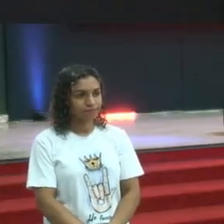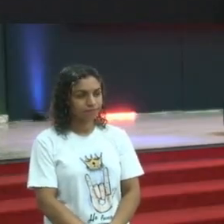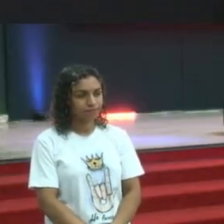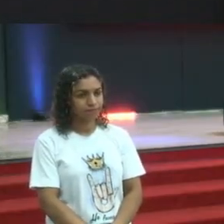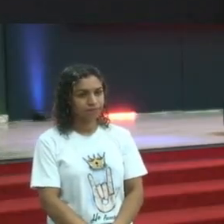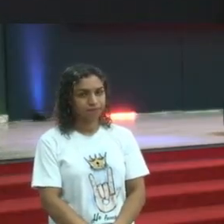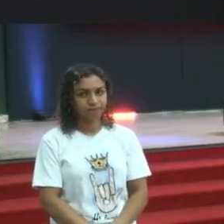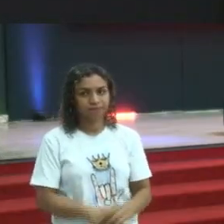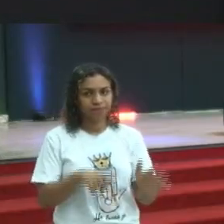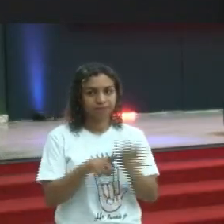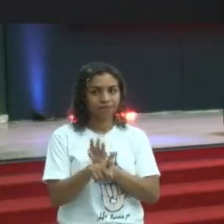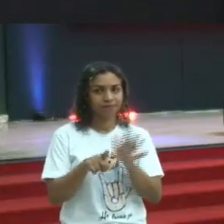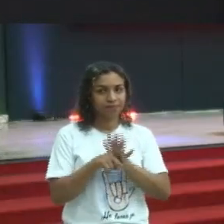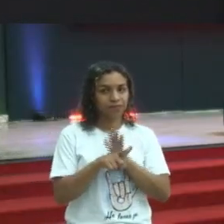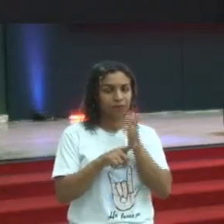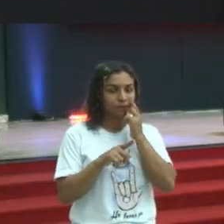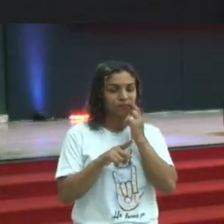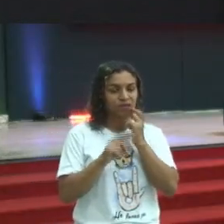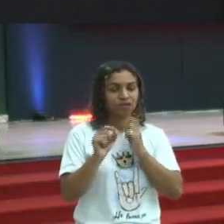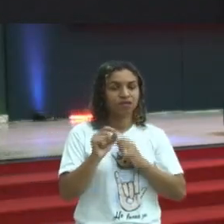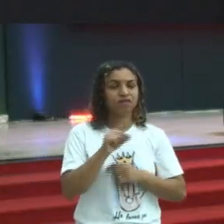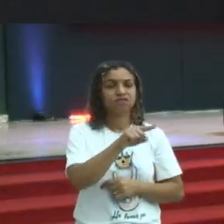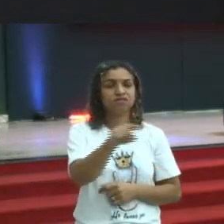O que você gostaria